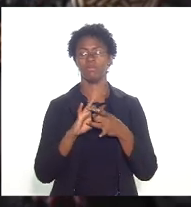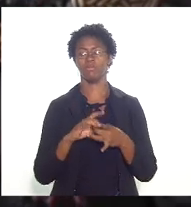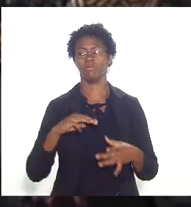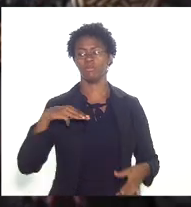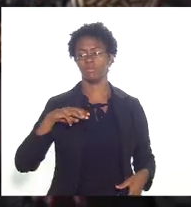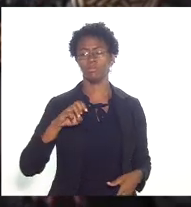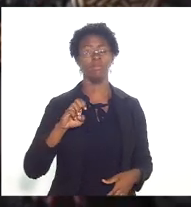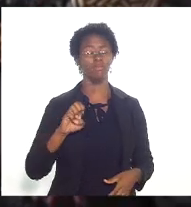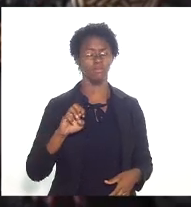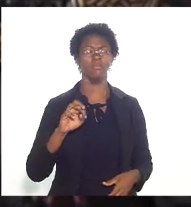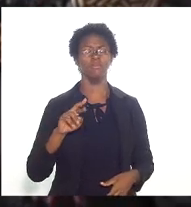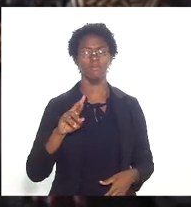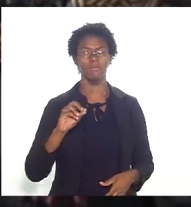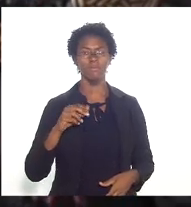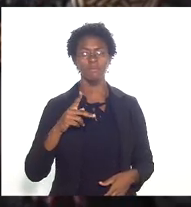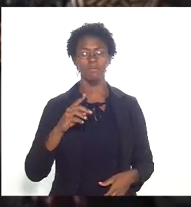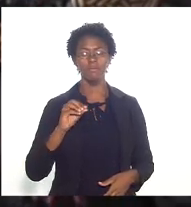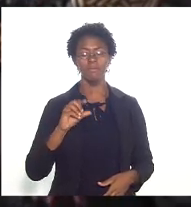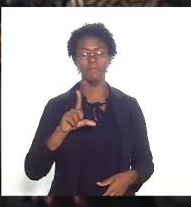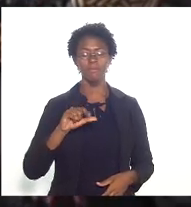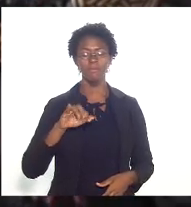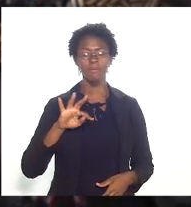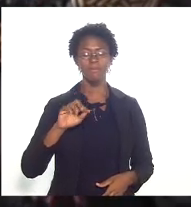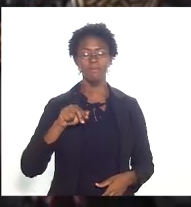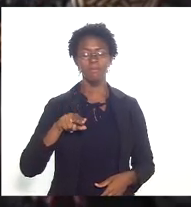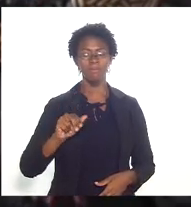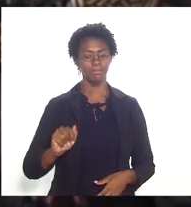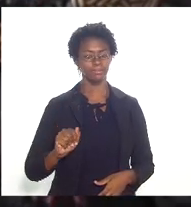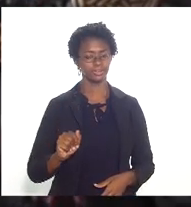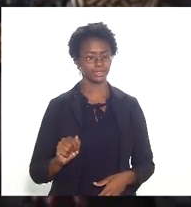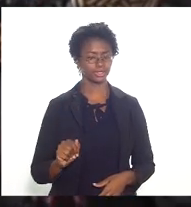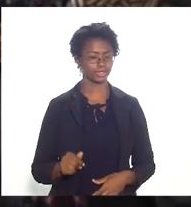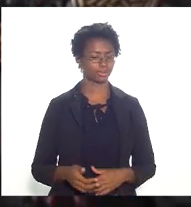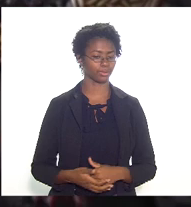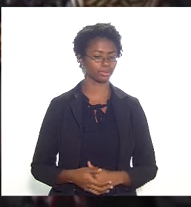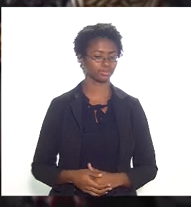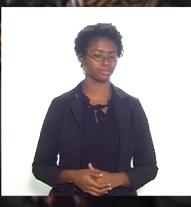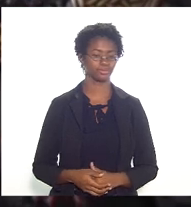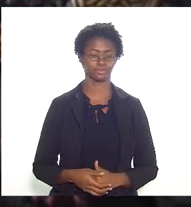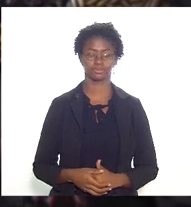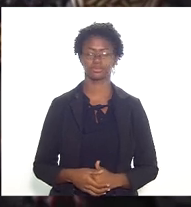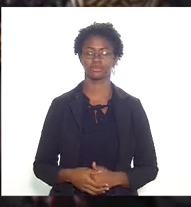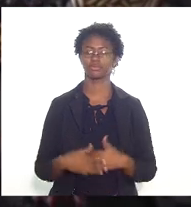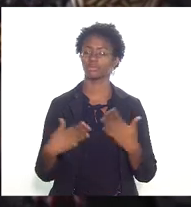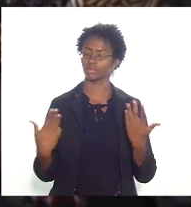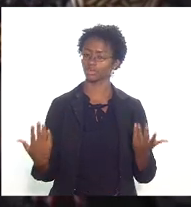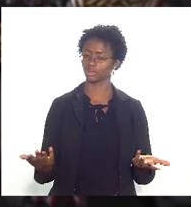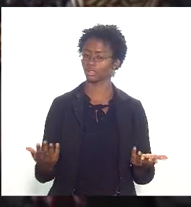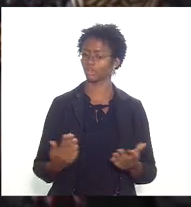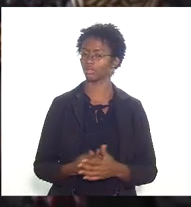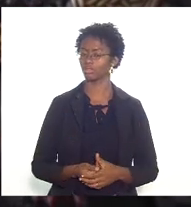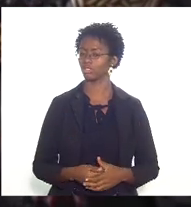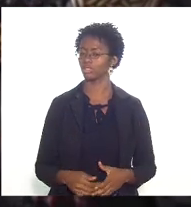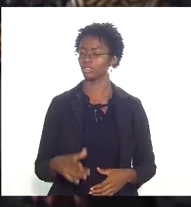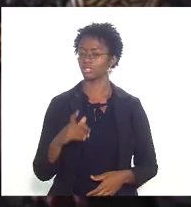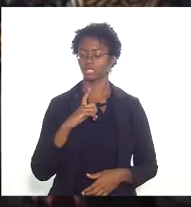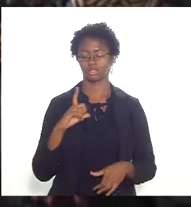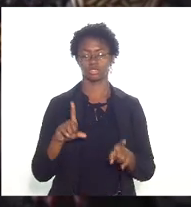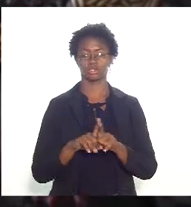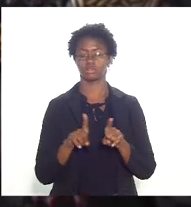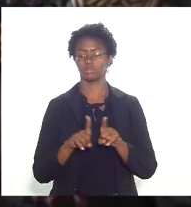gente tem o estatuto da Metrópole 2015 tem um marco regulatório 2020 Então por acaso acabou calhando